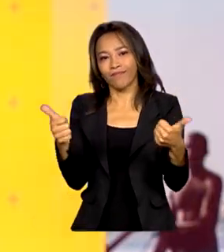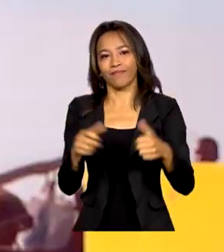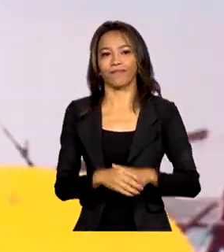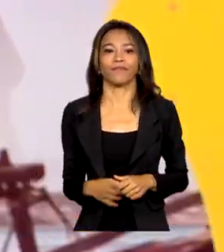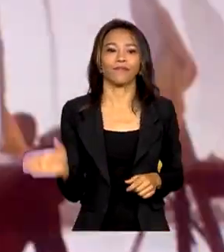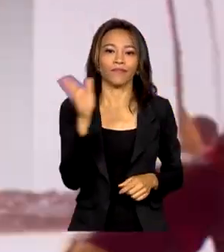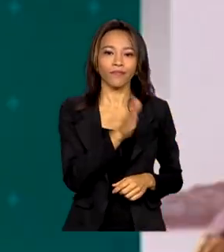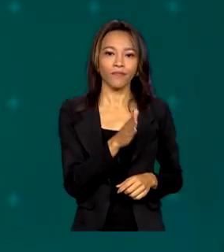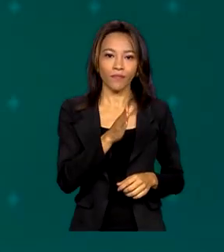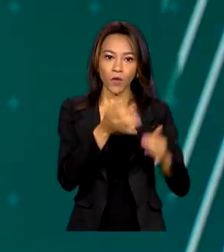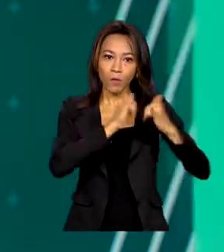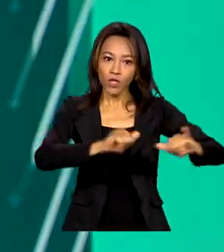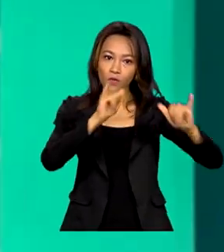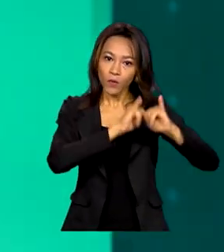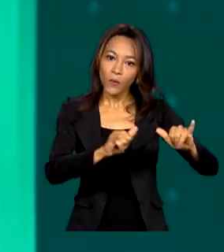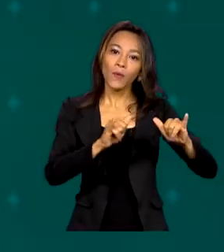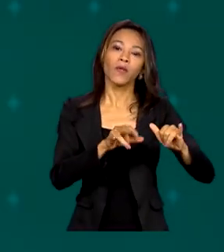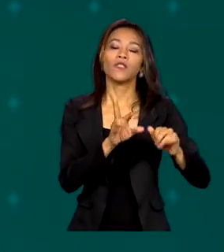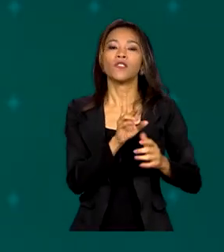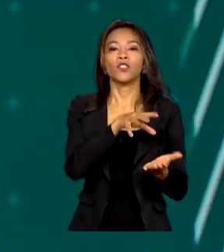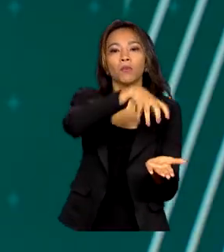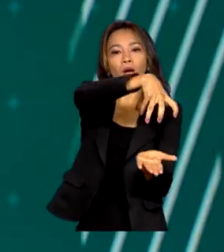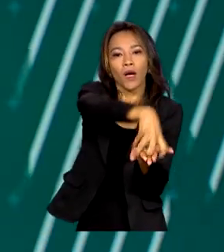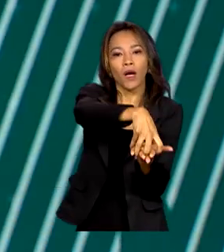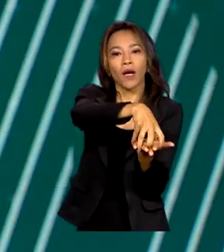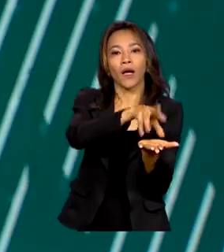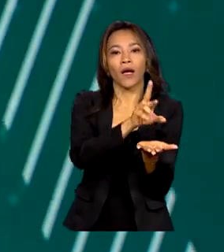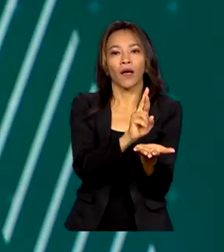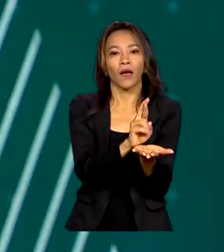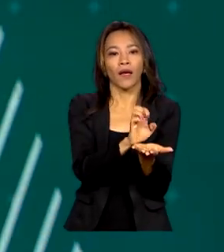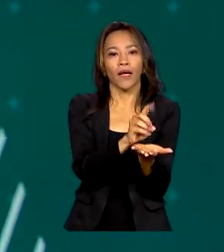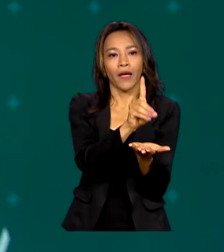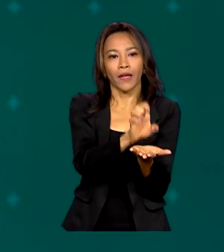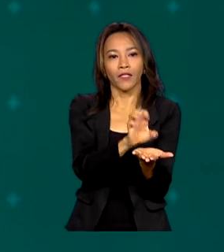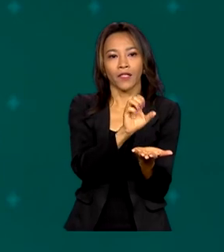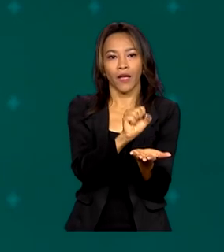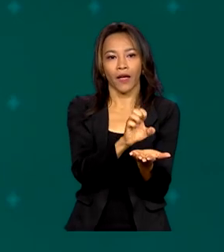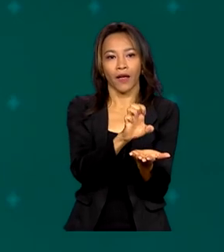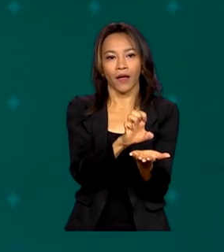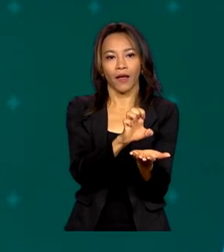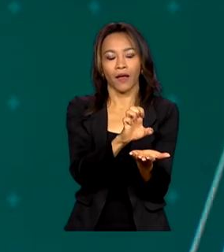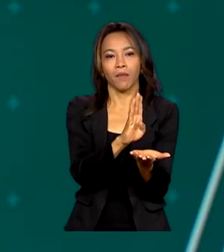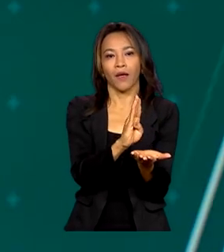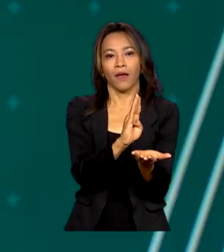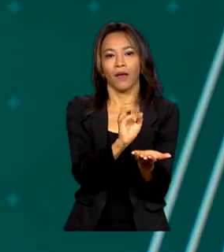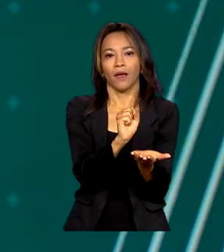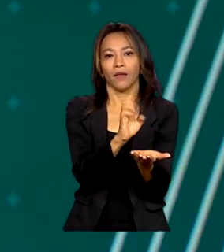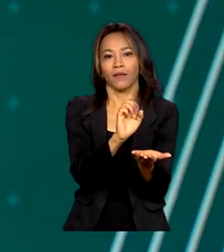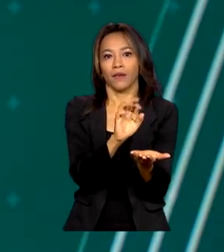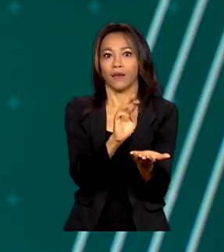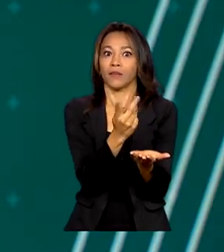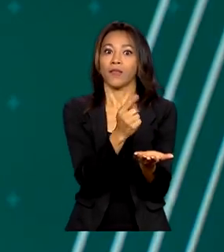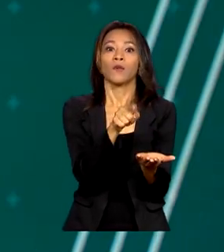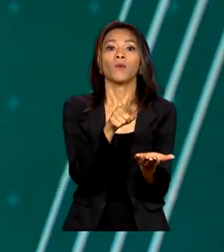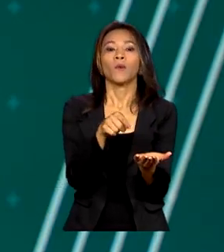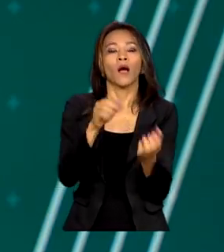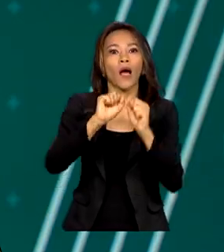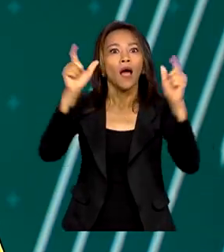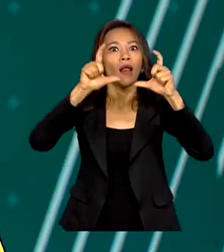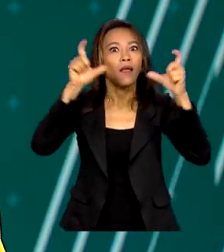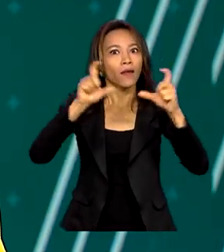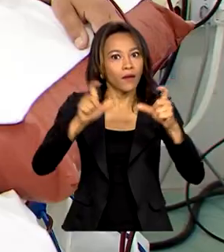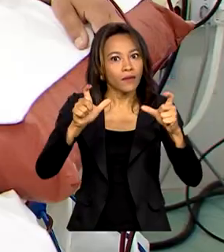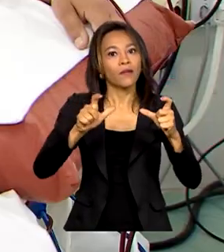Uma campanha da rede Epser, que administra os hospitais universitários federais, alerta para a importância do diagnóstico precoce das